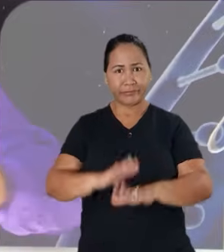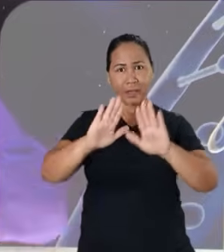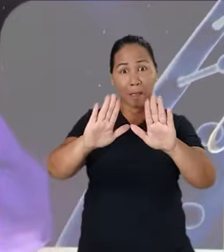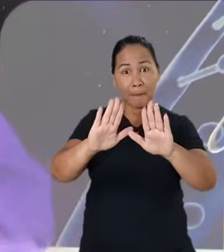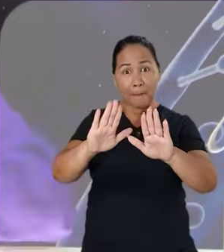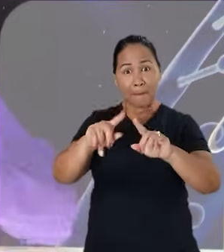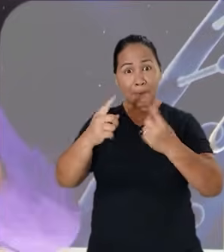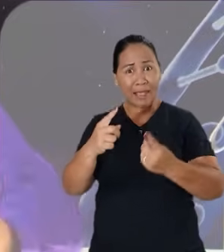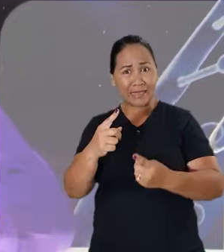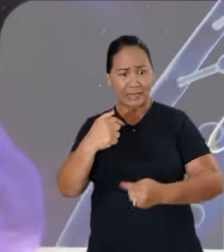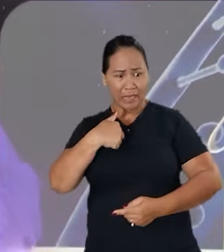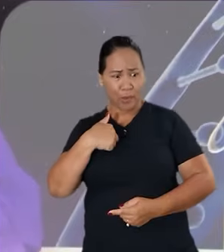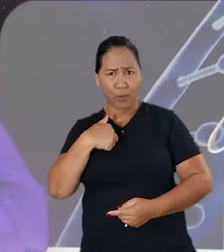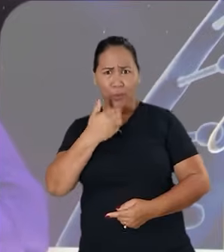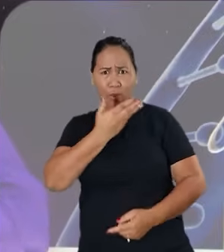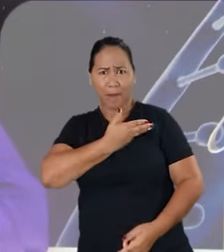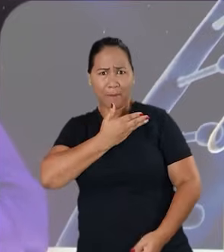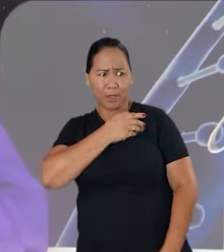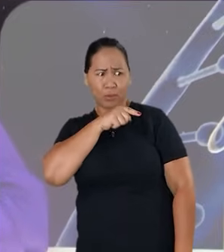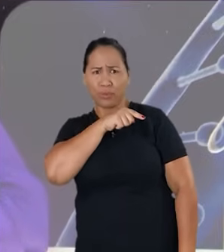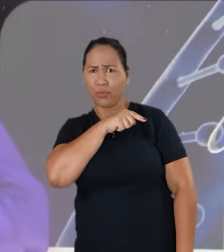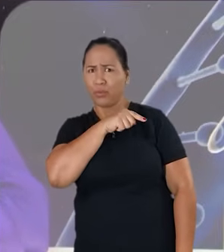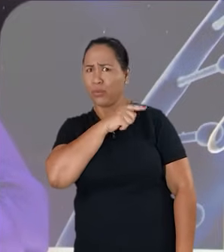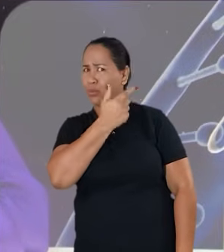eleva a tua frequência, muda a tua vida.